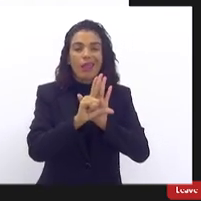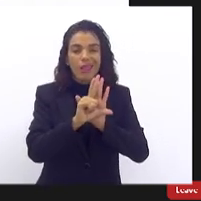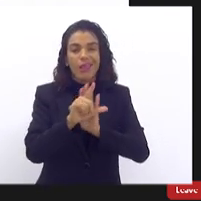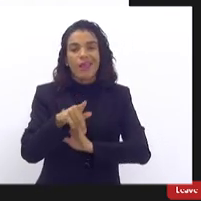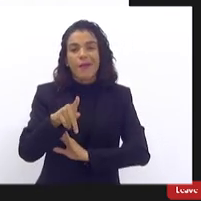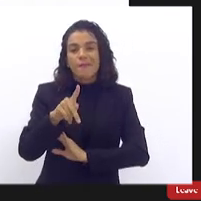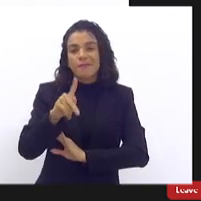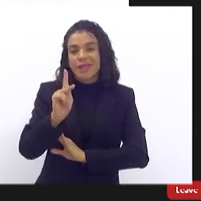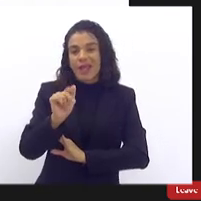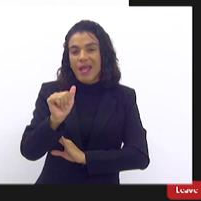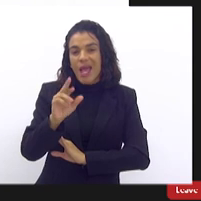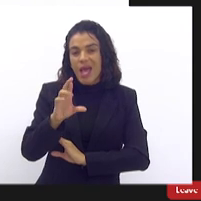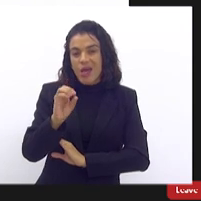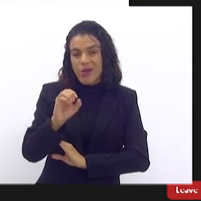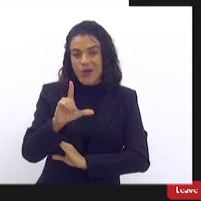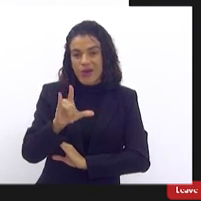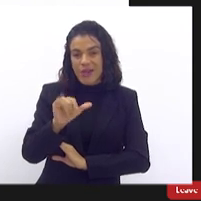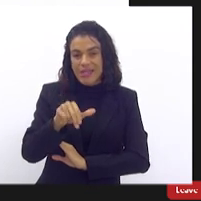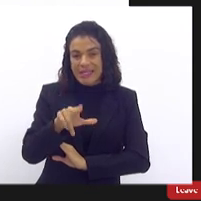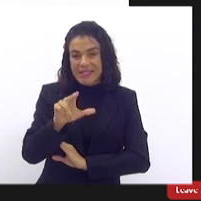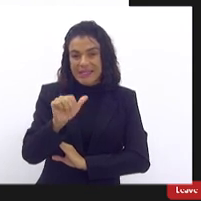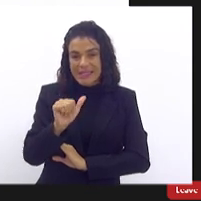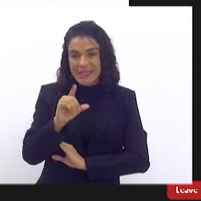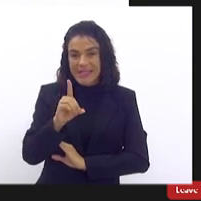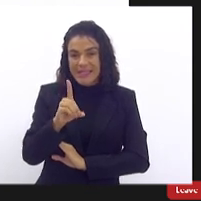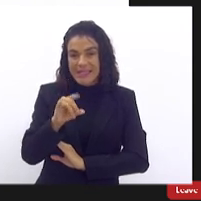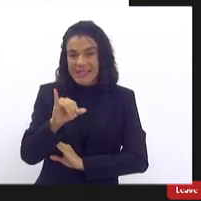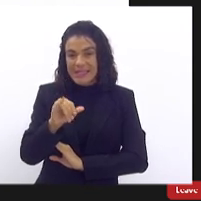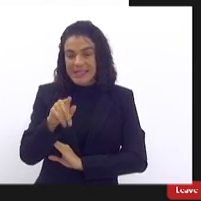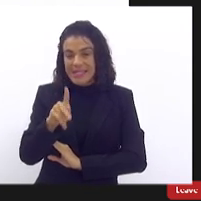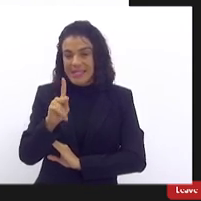Dieckmann, que foi mencionado também já nessa CPI, isso, né?